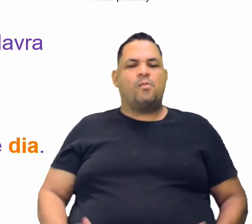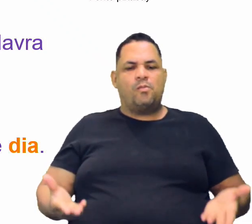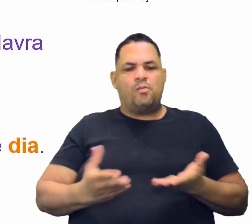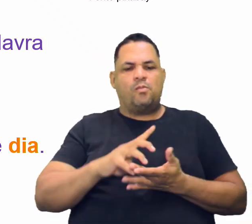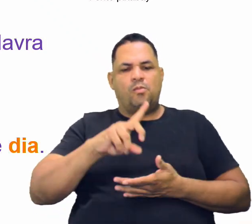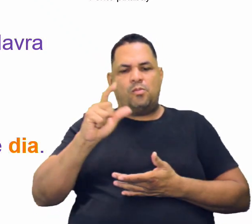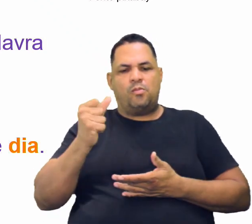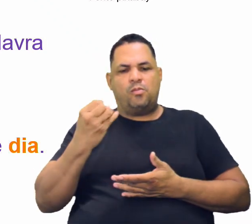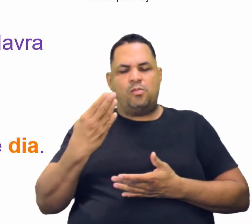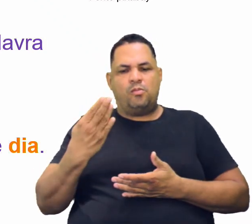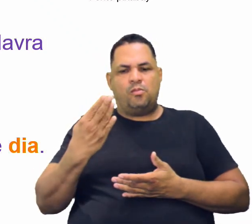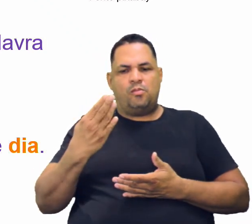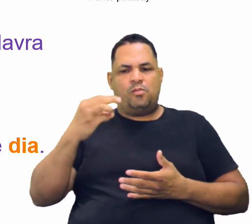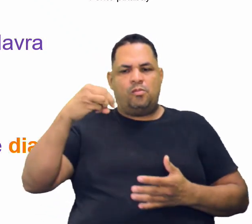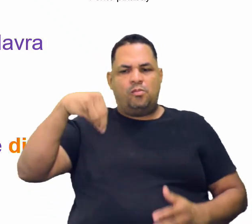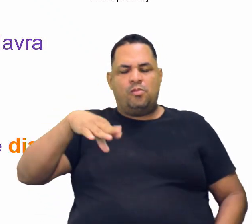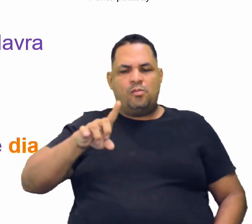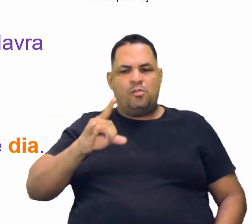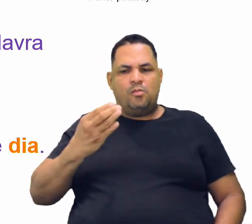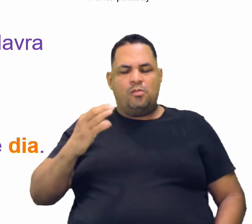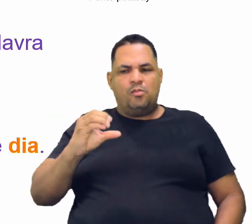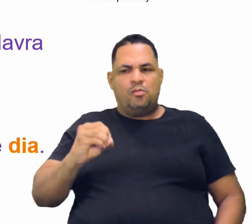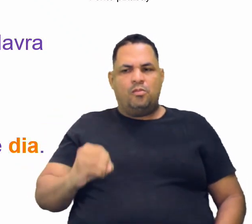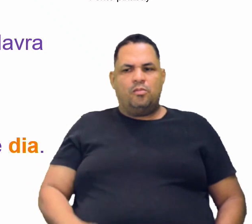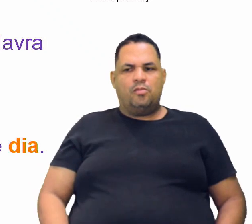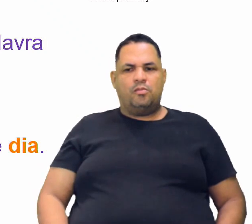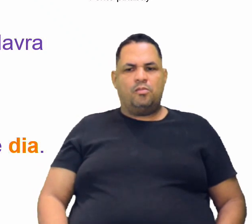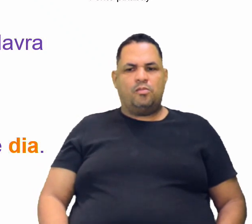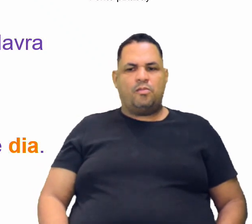dia 4 de março, tá bom?